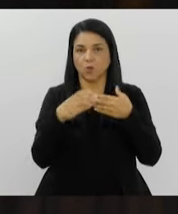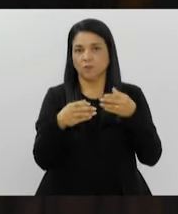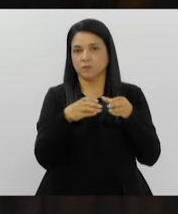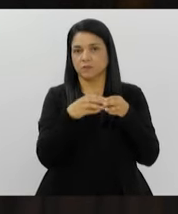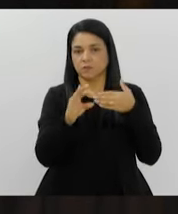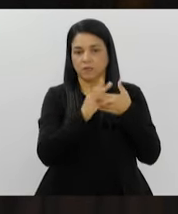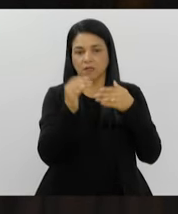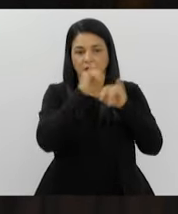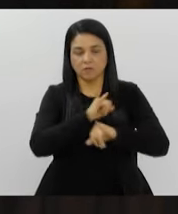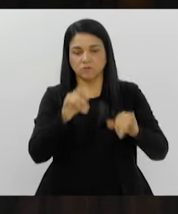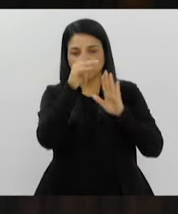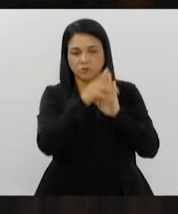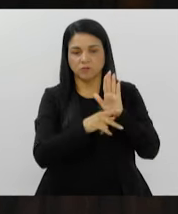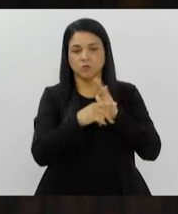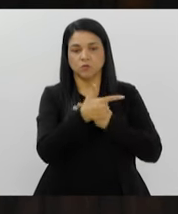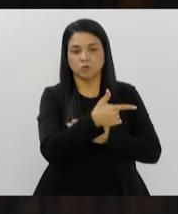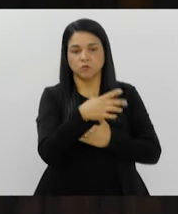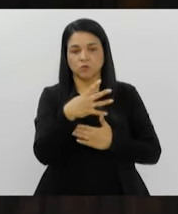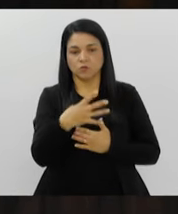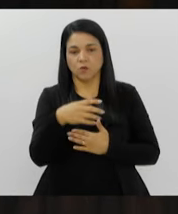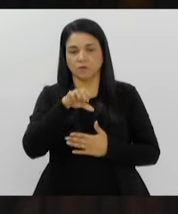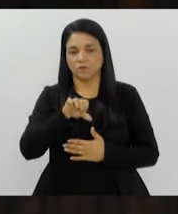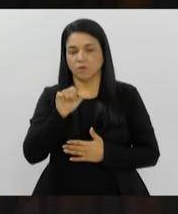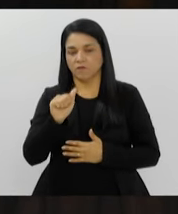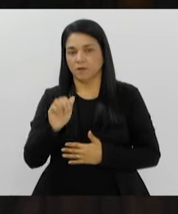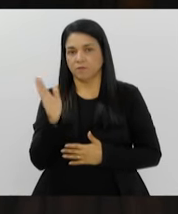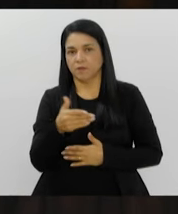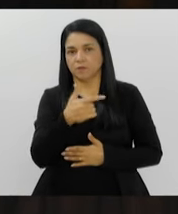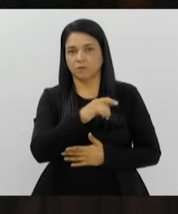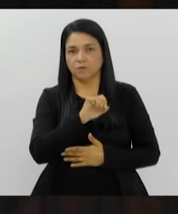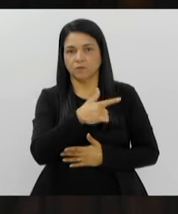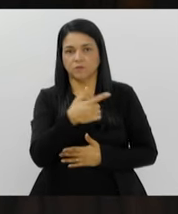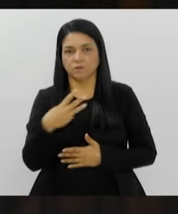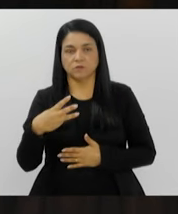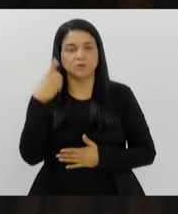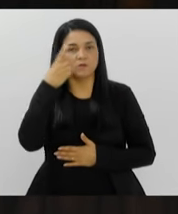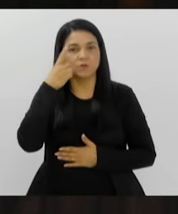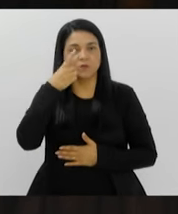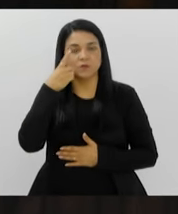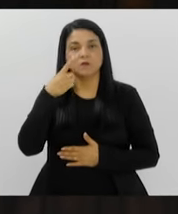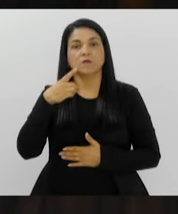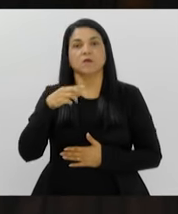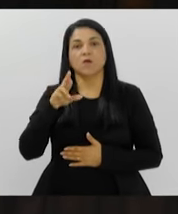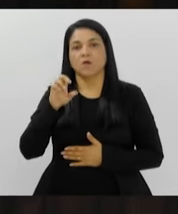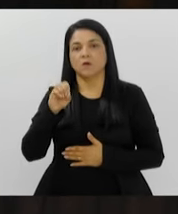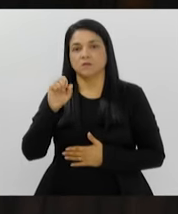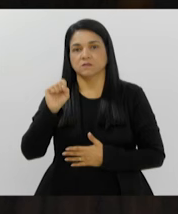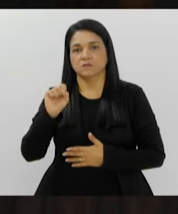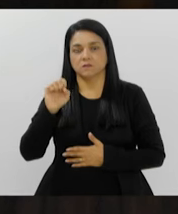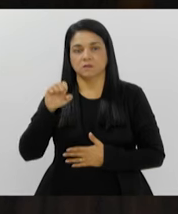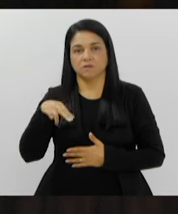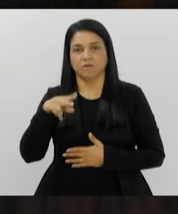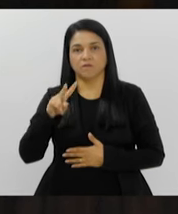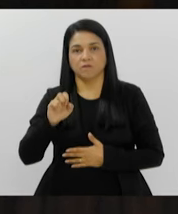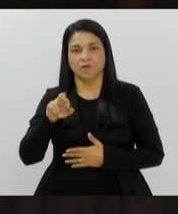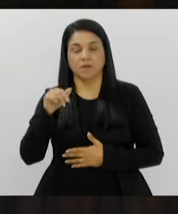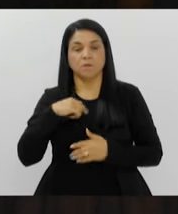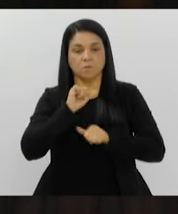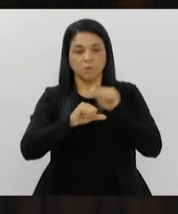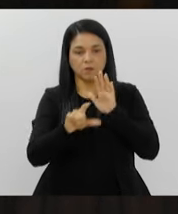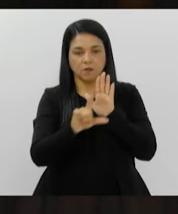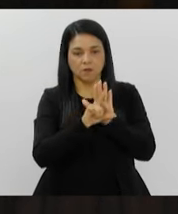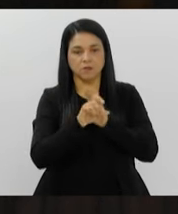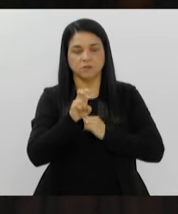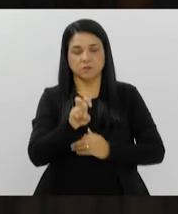comissões. Anuncio projeto de lei número 249-A de 23, de autoria do deputado Rosenberg Reis, que altera a lei